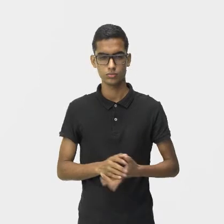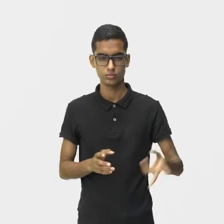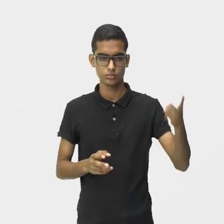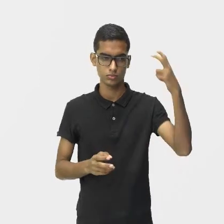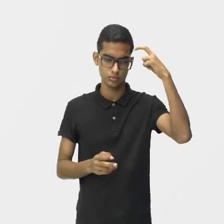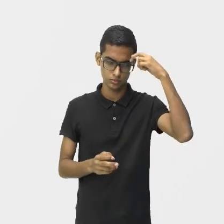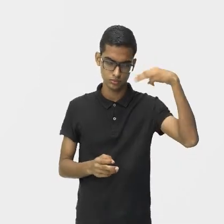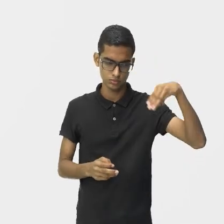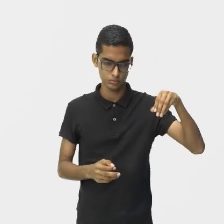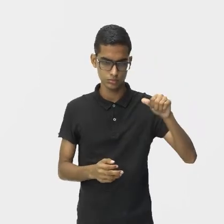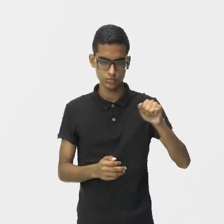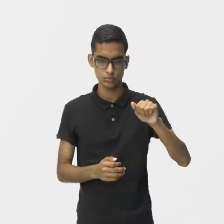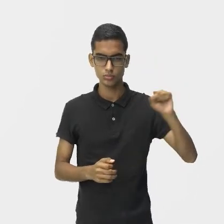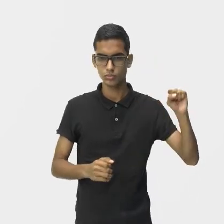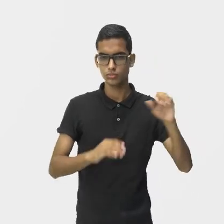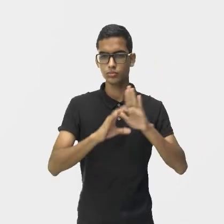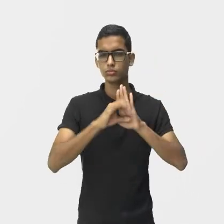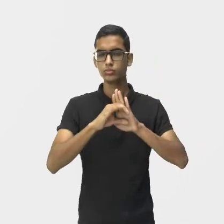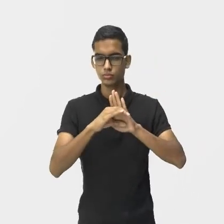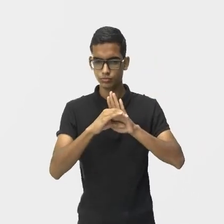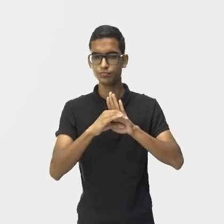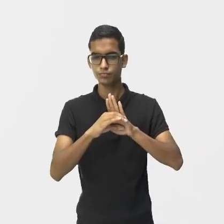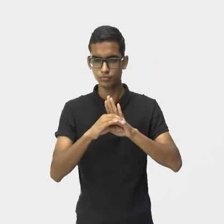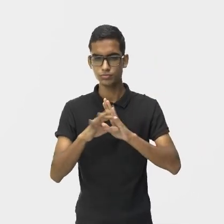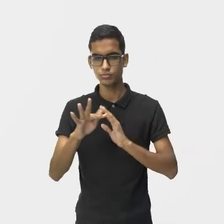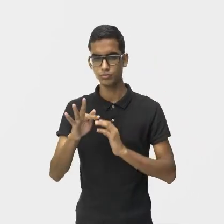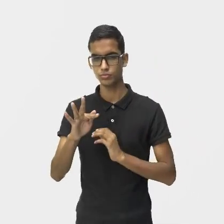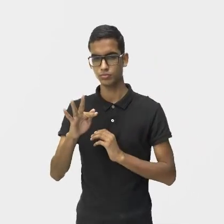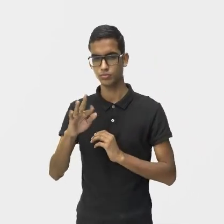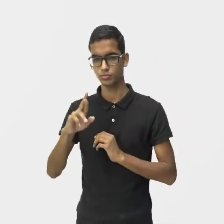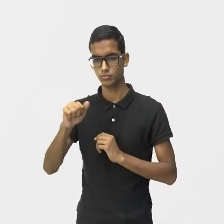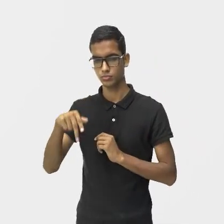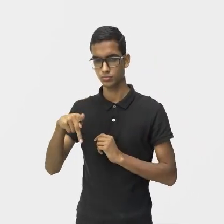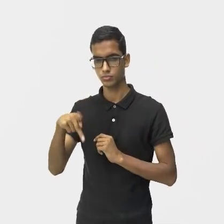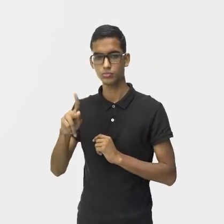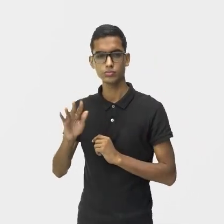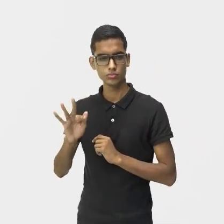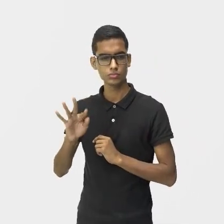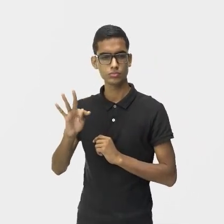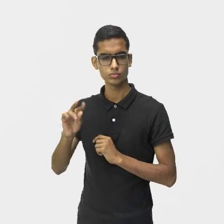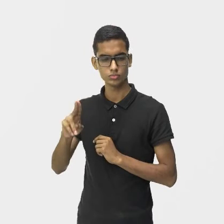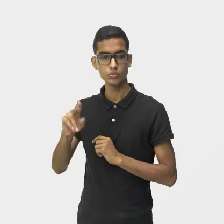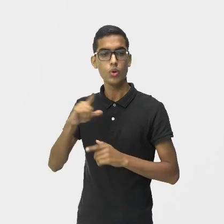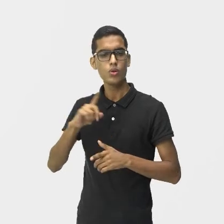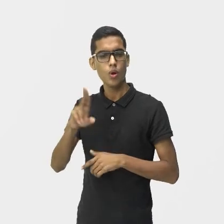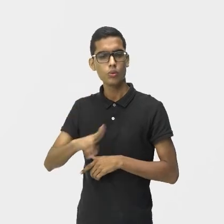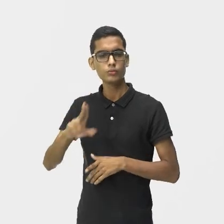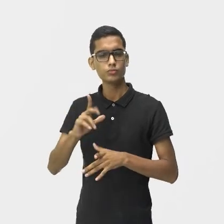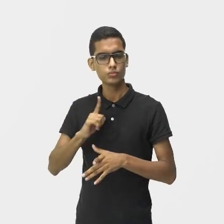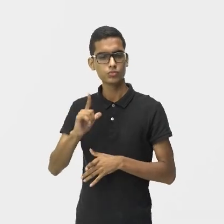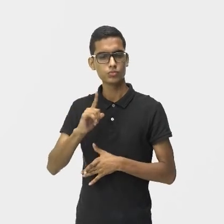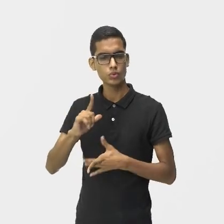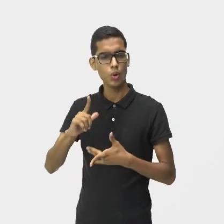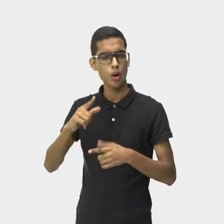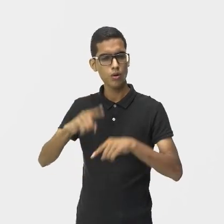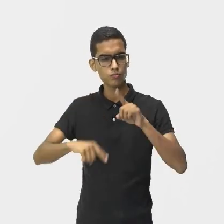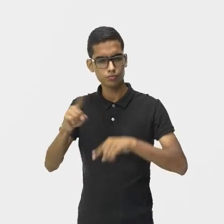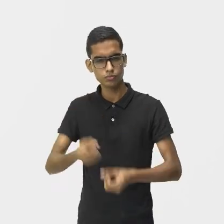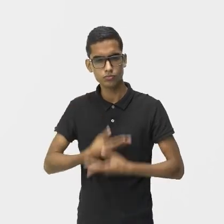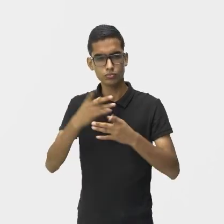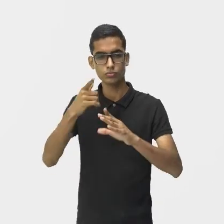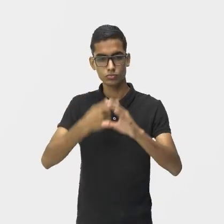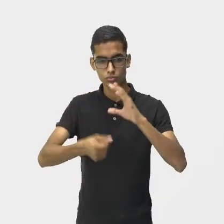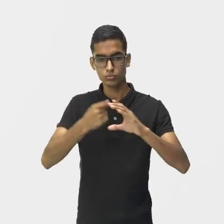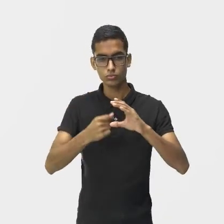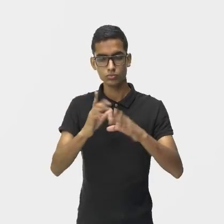cultura de massa é um conceito frankfurtiano aplicado à produção material capitalista na